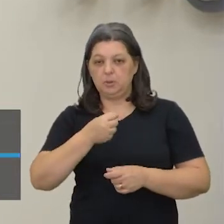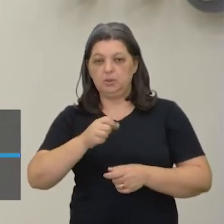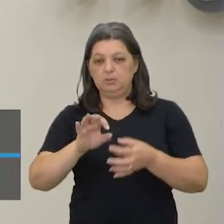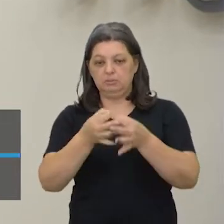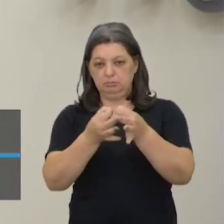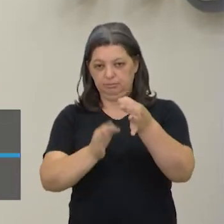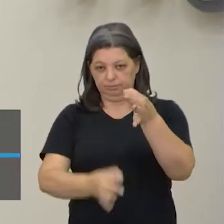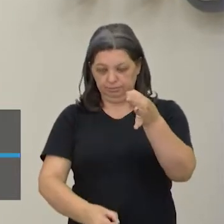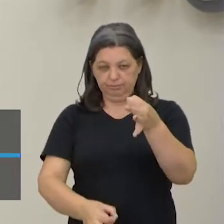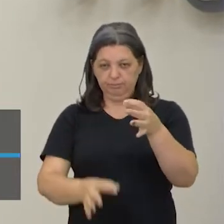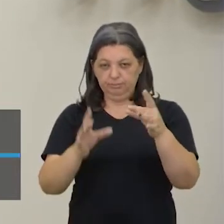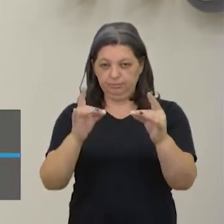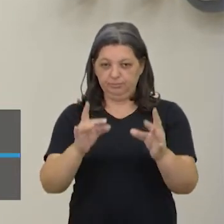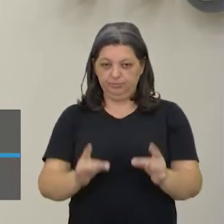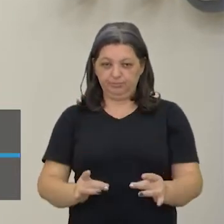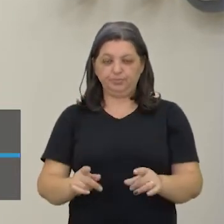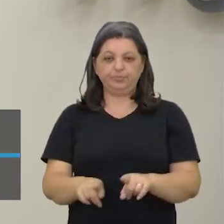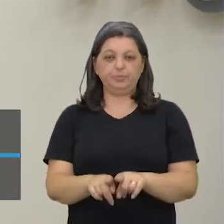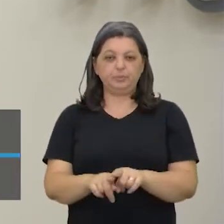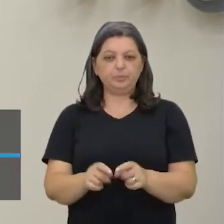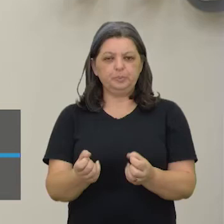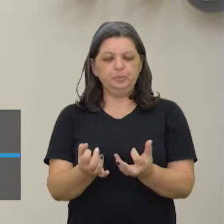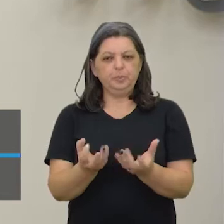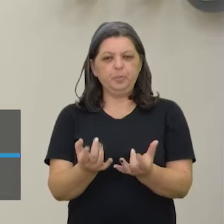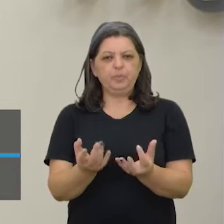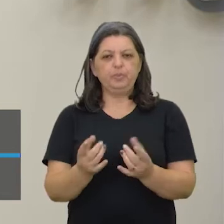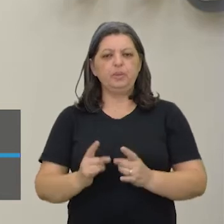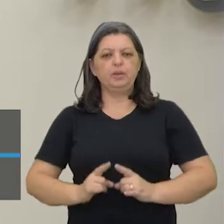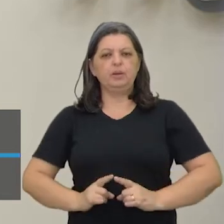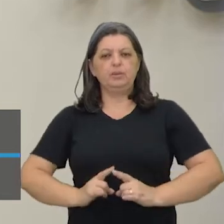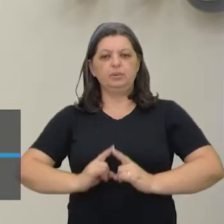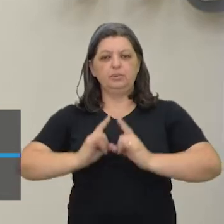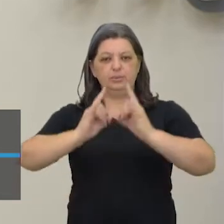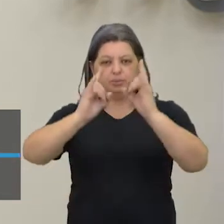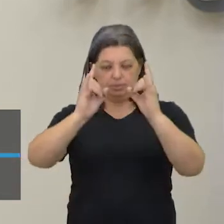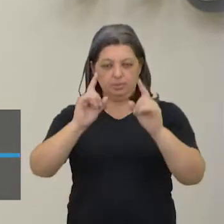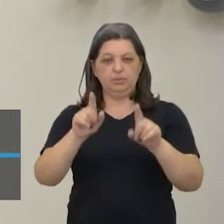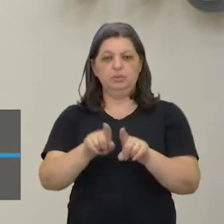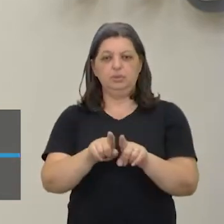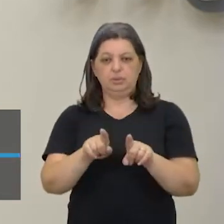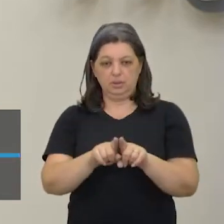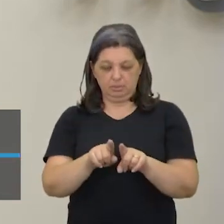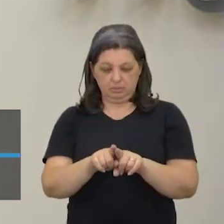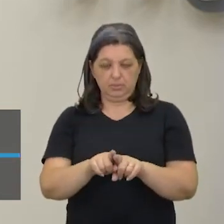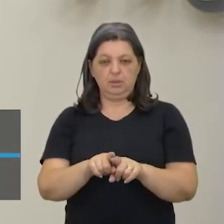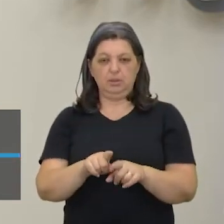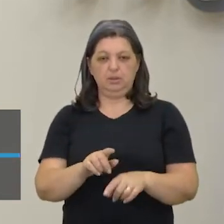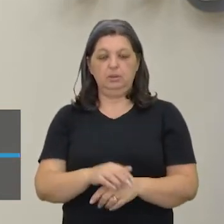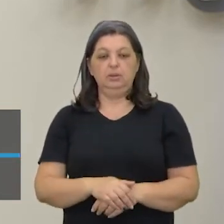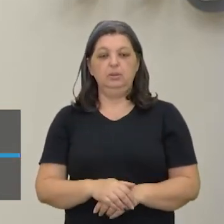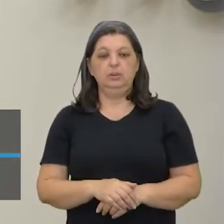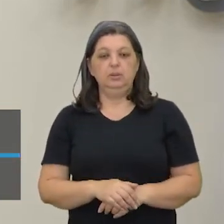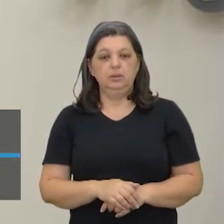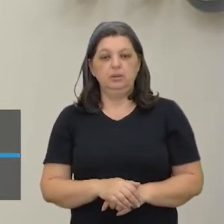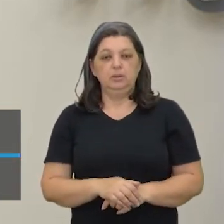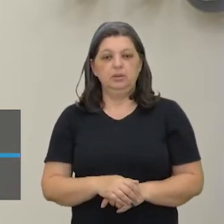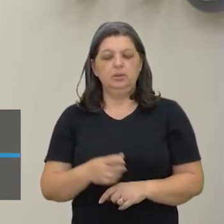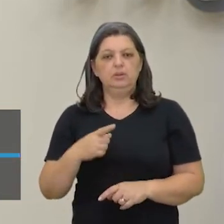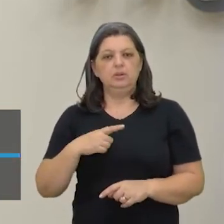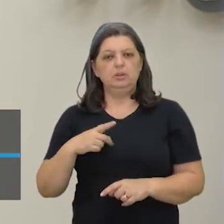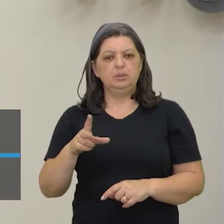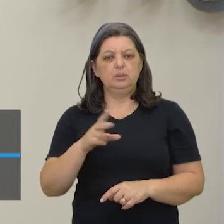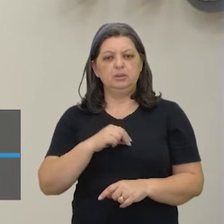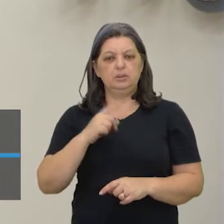aconteceu. Incêndio no edifício Andas Joelma também, nossa. Eu li um aqui que